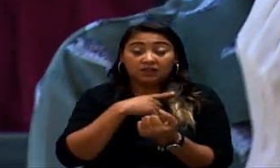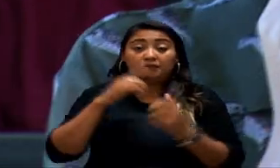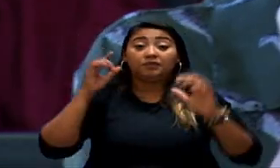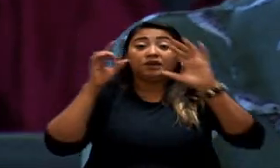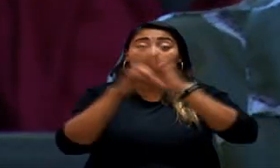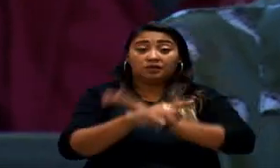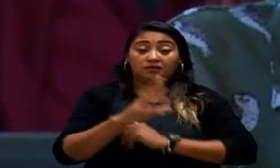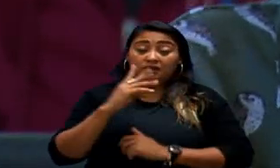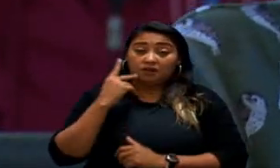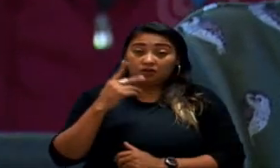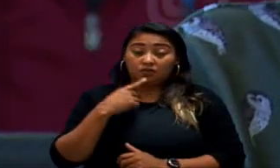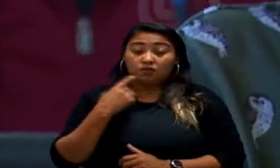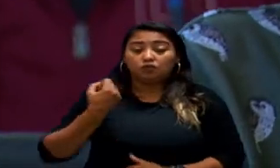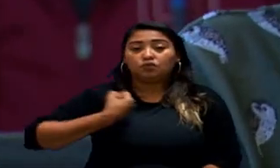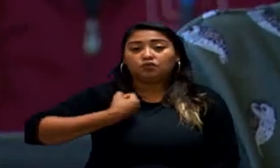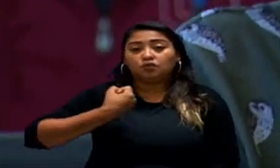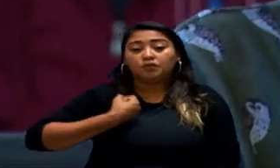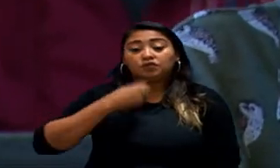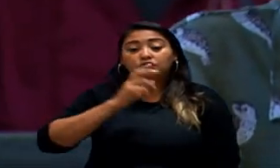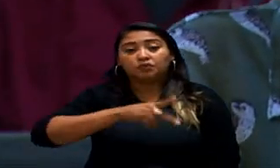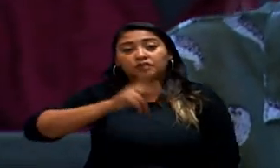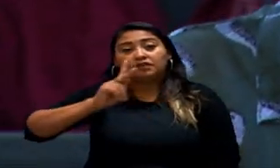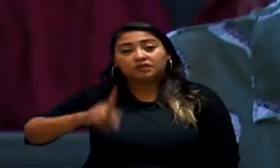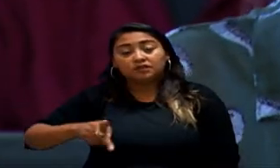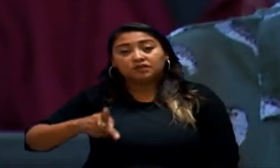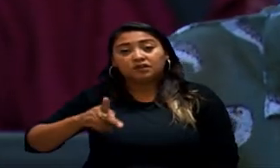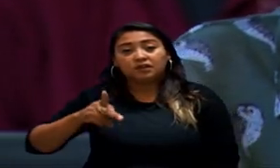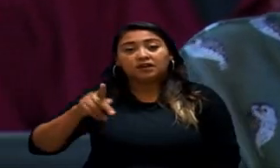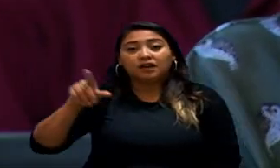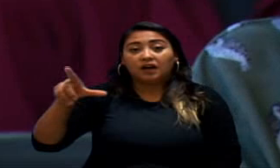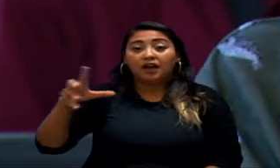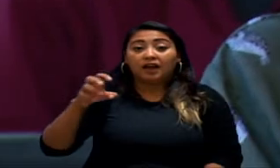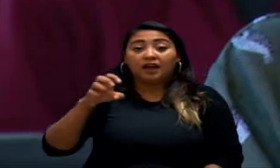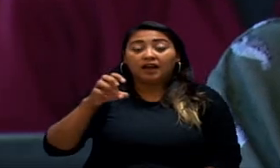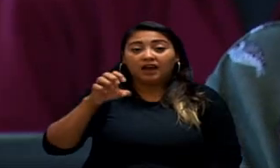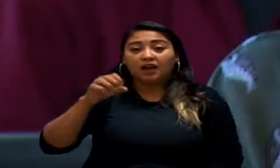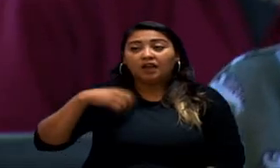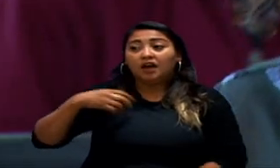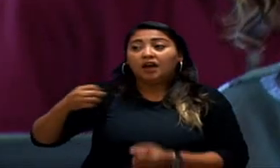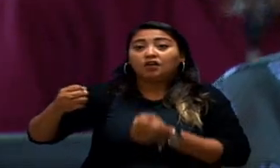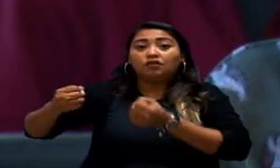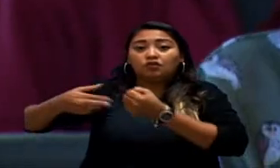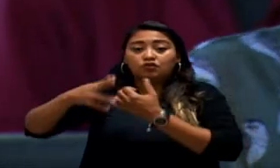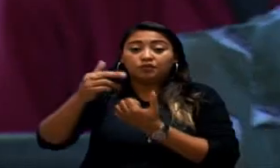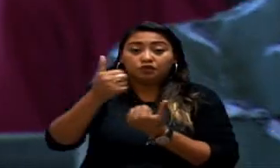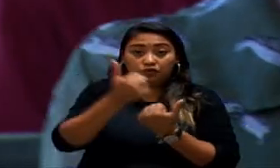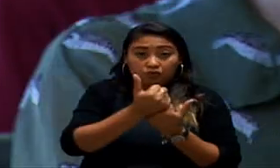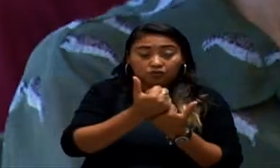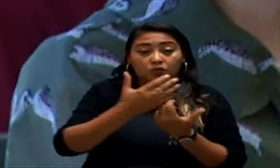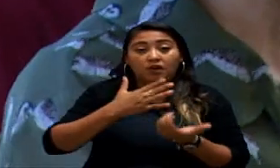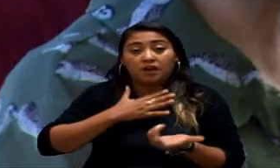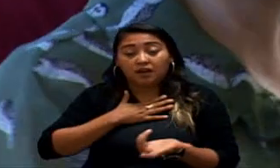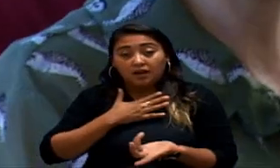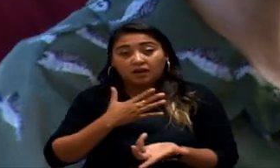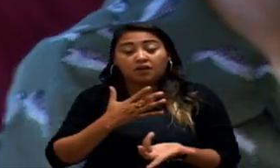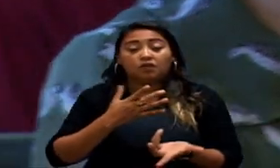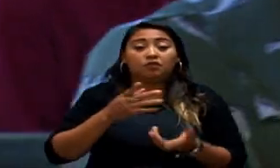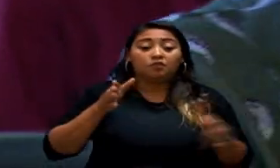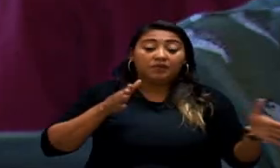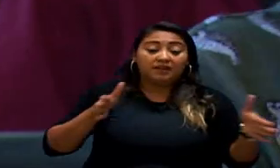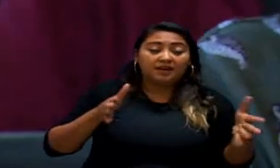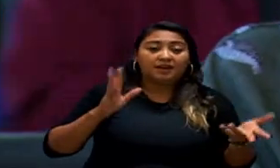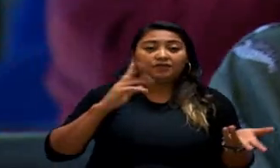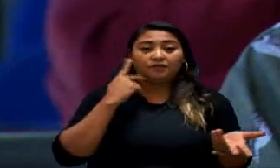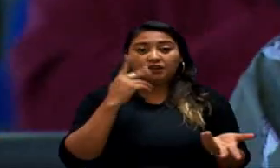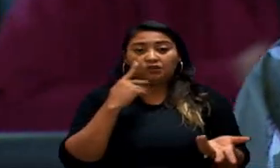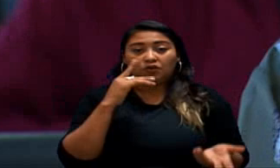vereador, o alto número de professores eventuais na educação. Quando nós aqui, eu, nosso mandato, a